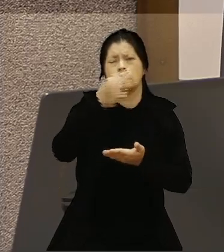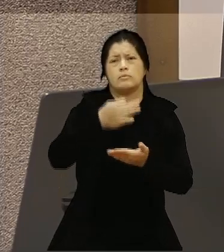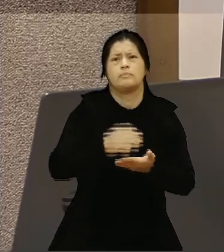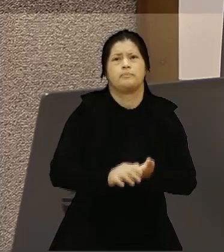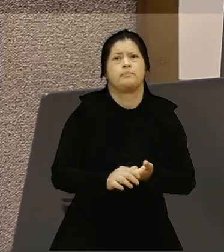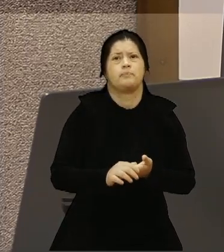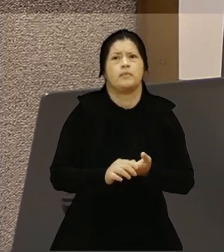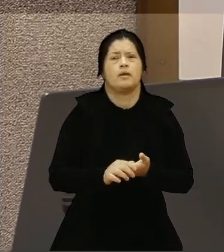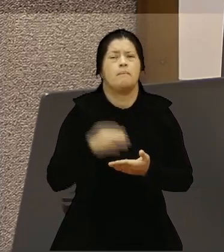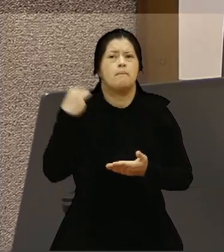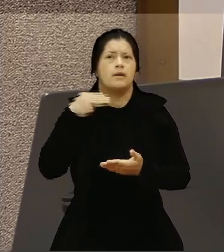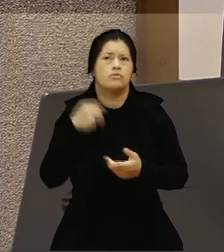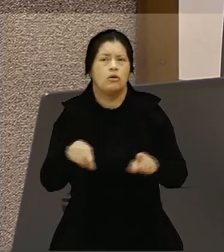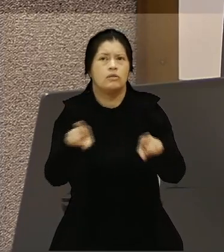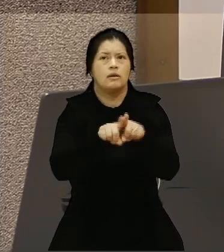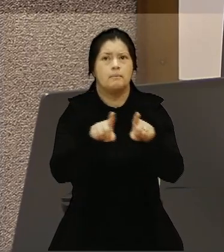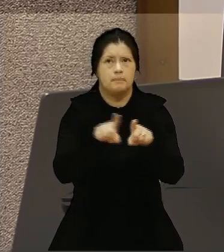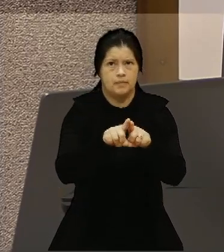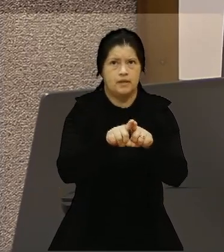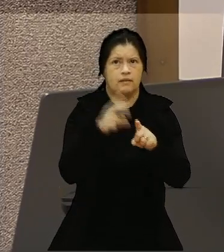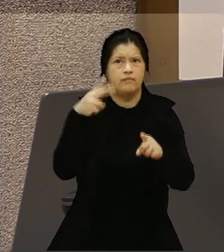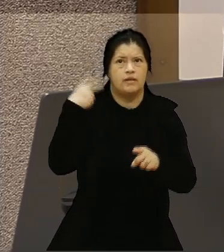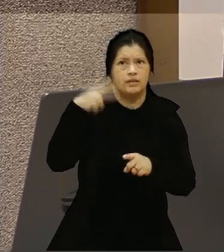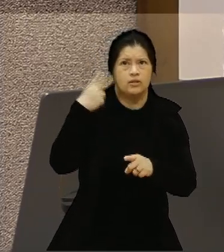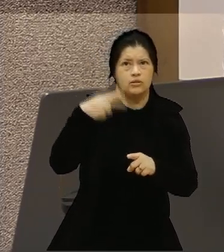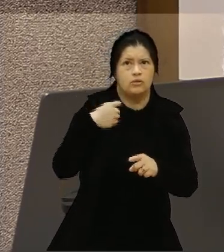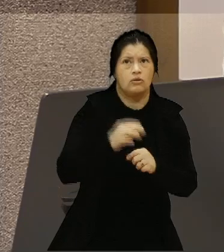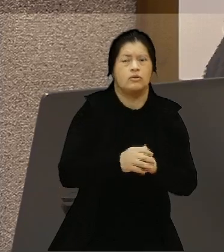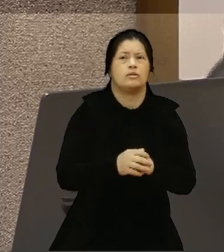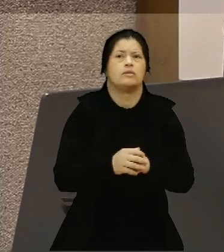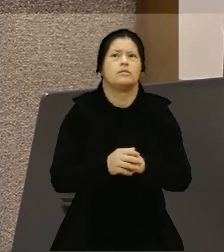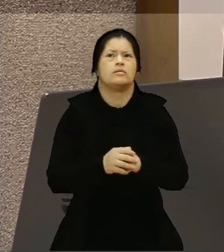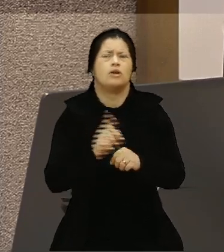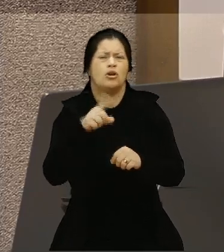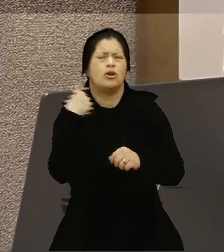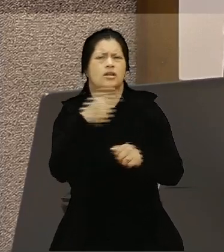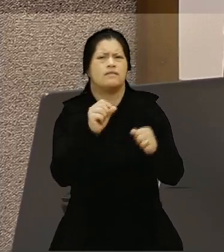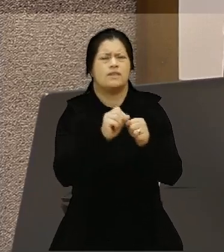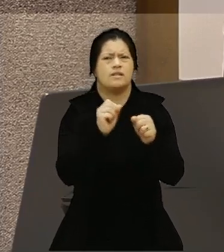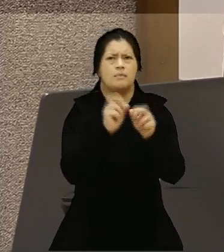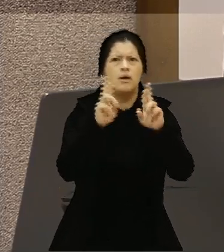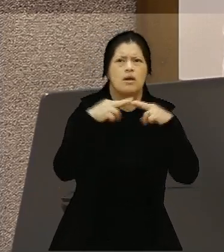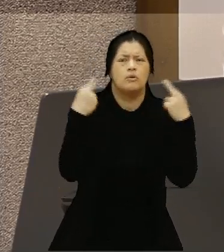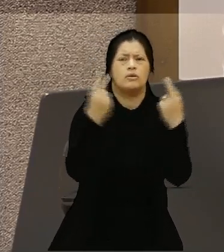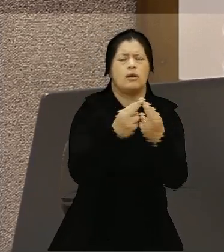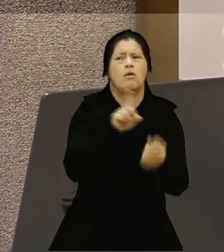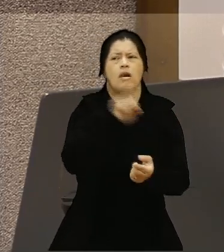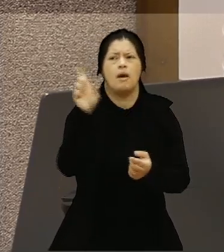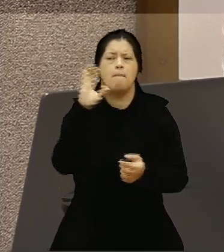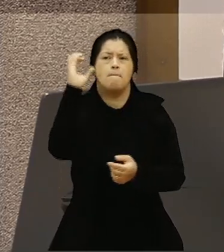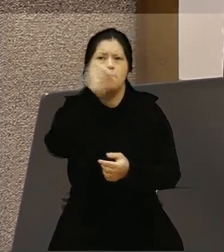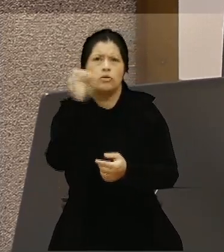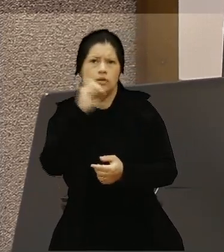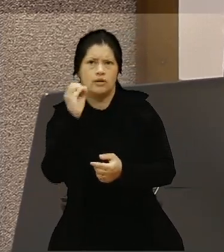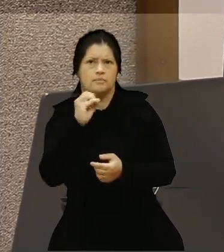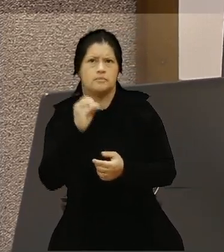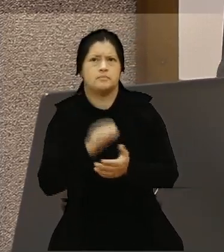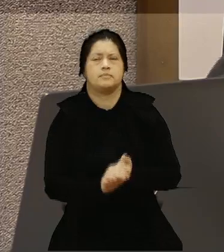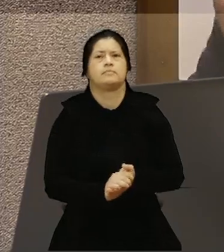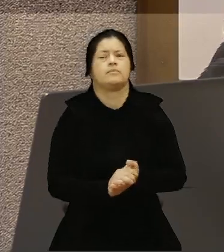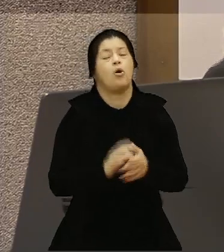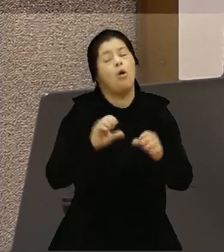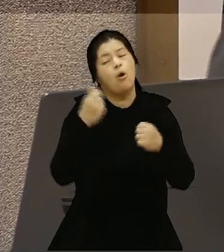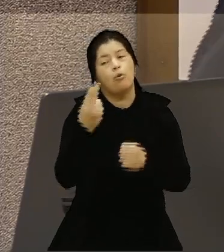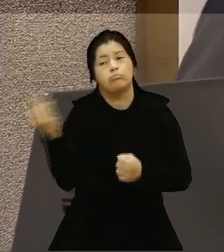vereadora Marisol, vereador Aldonei, de nós fazermos essa reunião lá em Porto Alegre. Obrigado. Ou trazê-los para